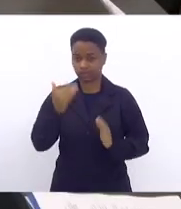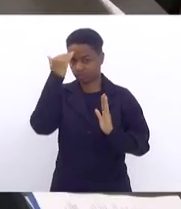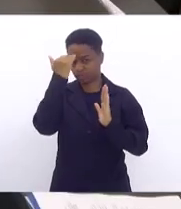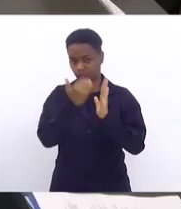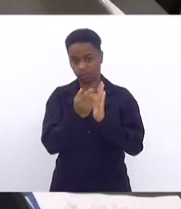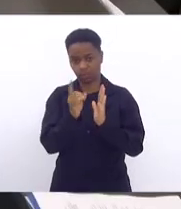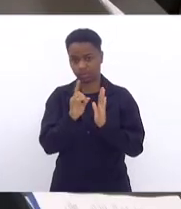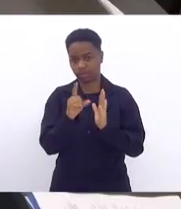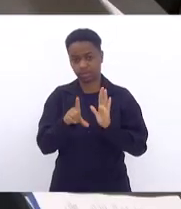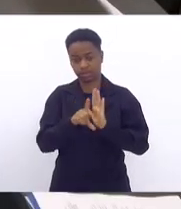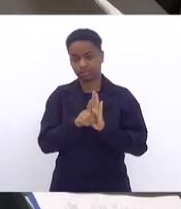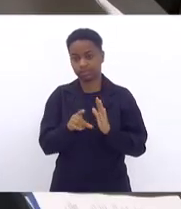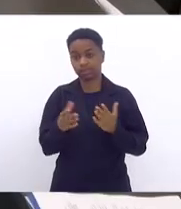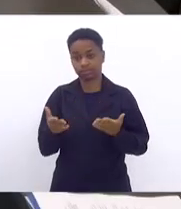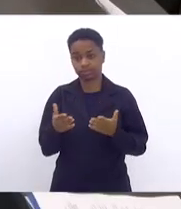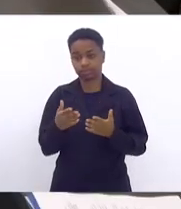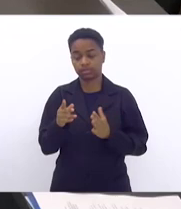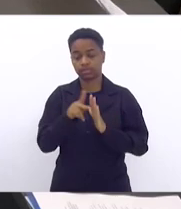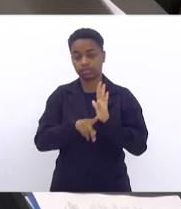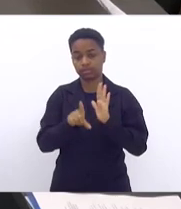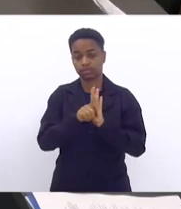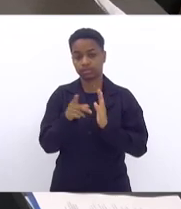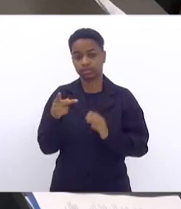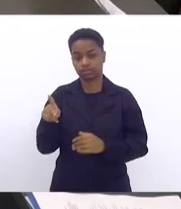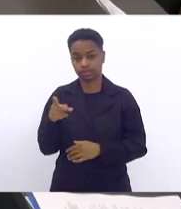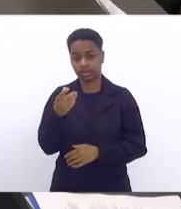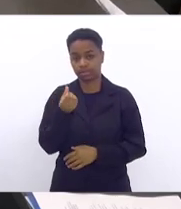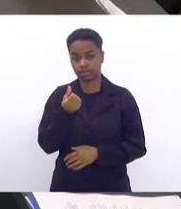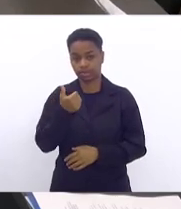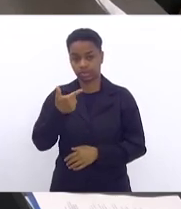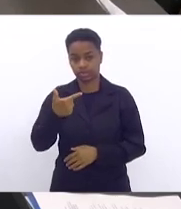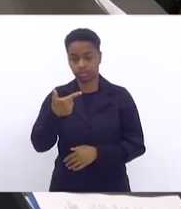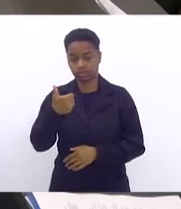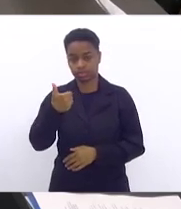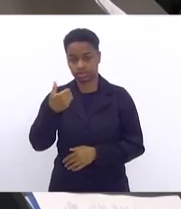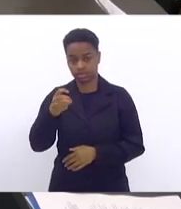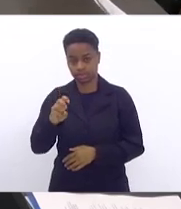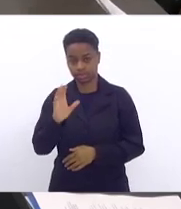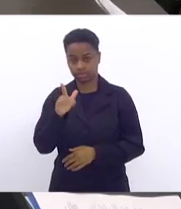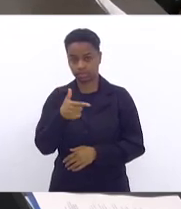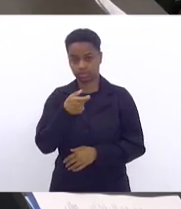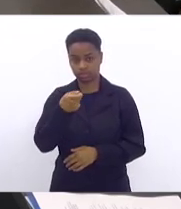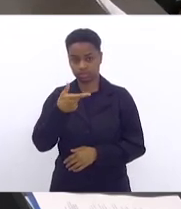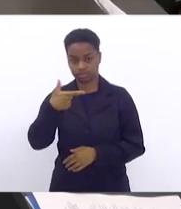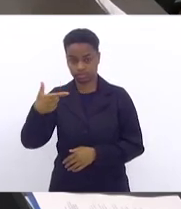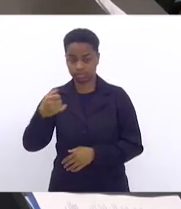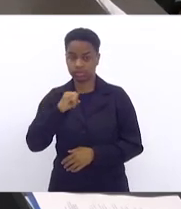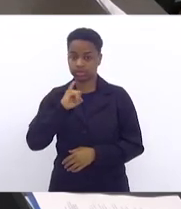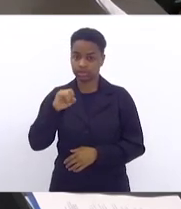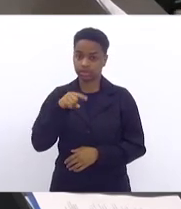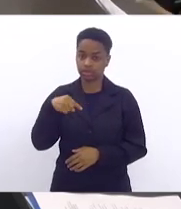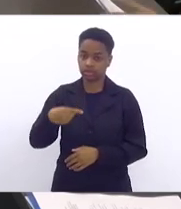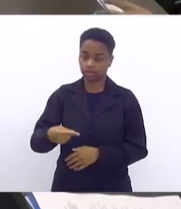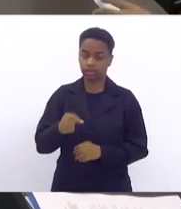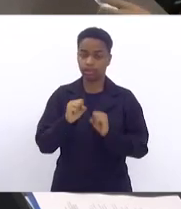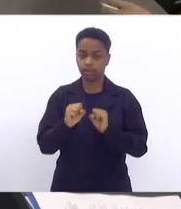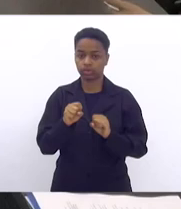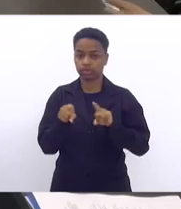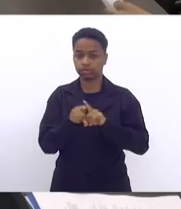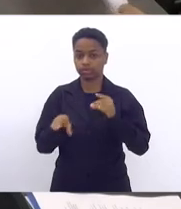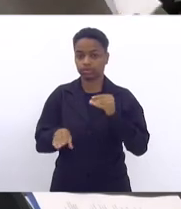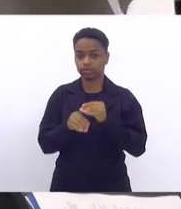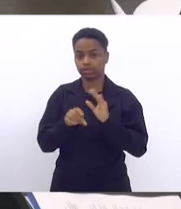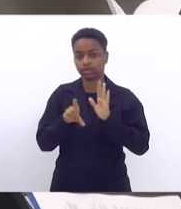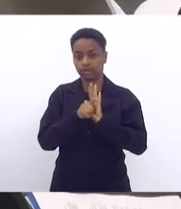lei. Deputado Luiz Paulo, entendi. O PL do deputado Dionísio, que a excelência menciona, é o 6215 de 22. Se a excelência puder depois fazer menção também da lei que a